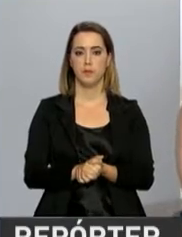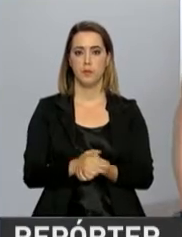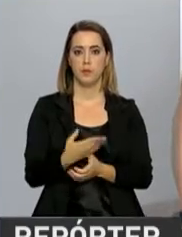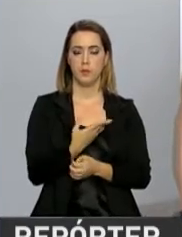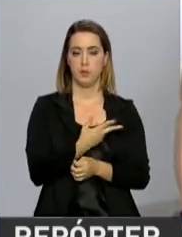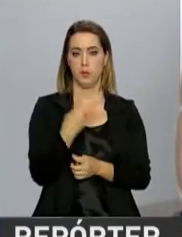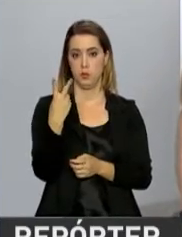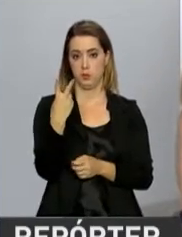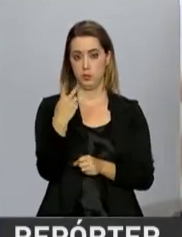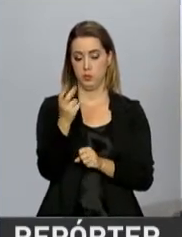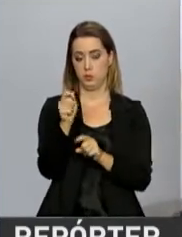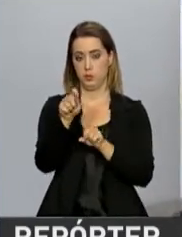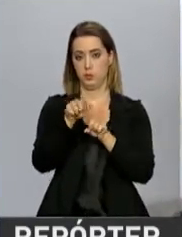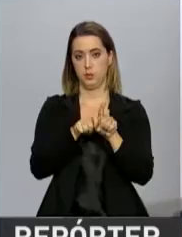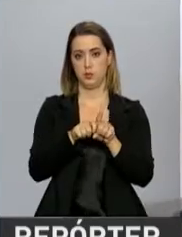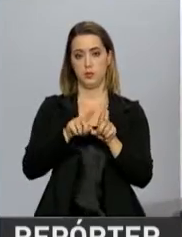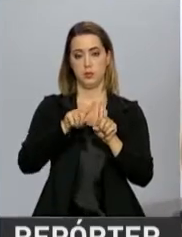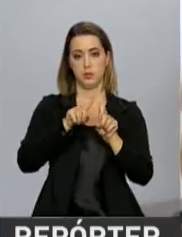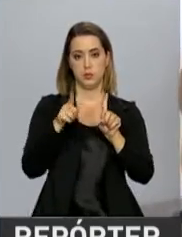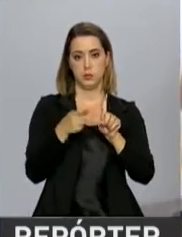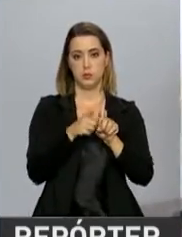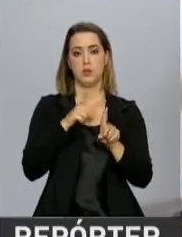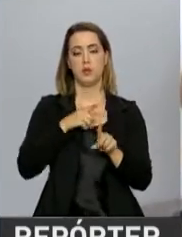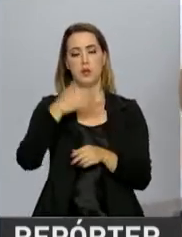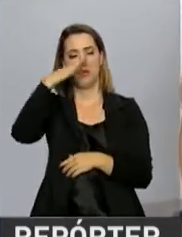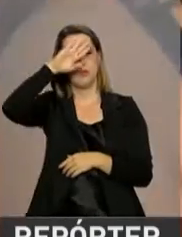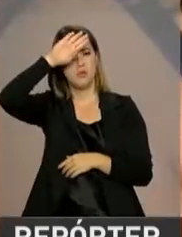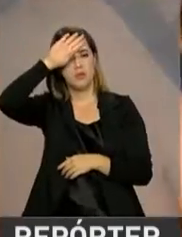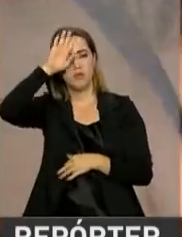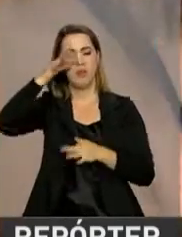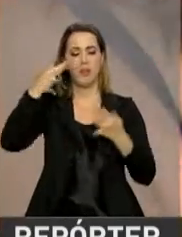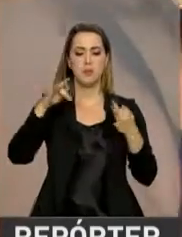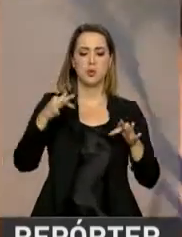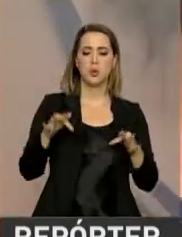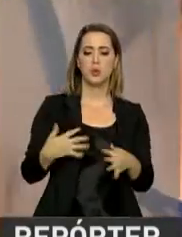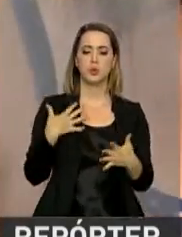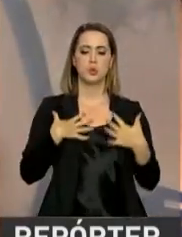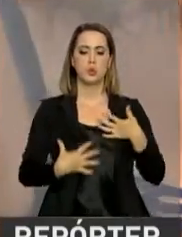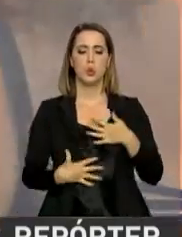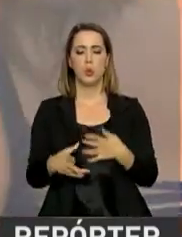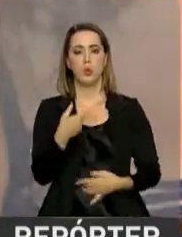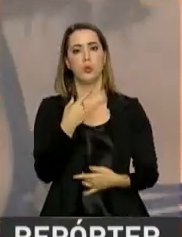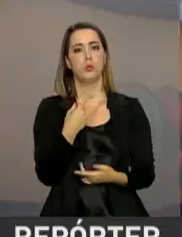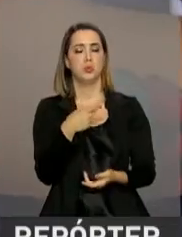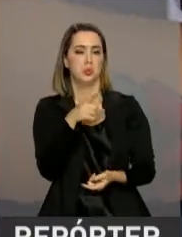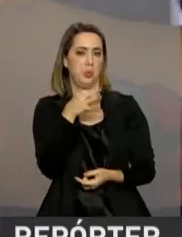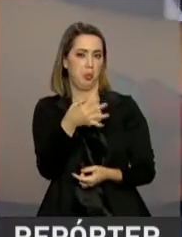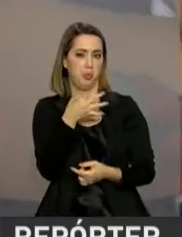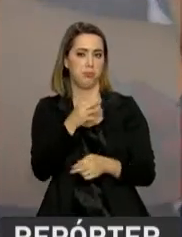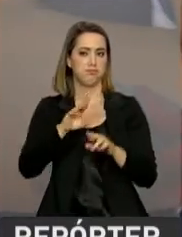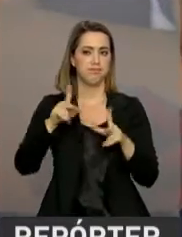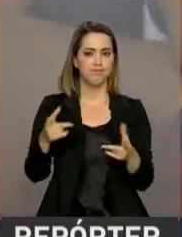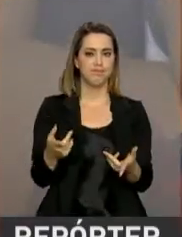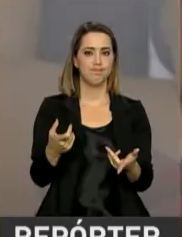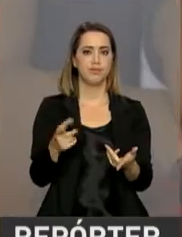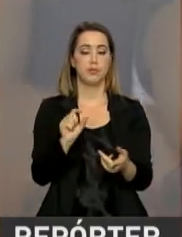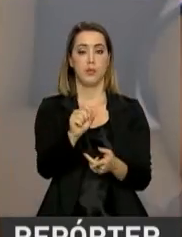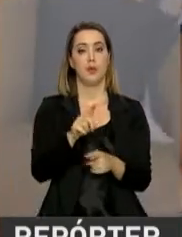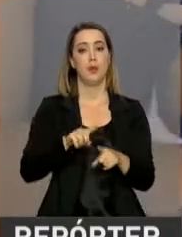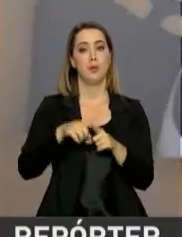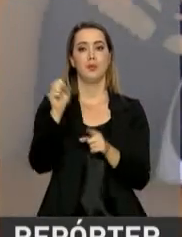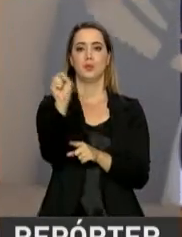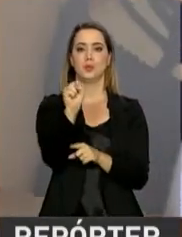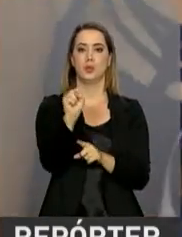Aos 2 meses de gravidez, a carioca Lidiane teve febre e dores no corpo. Ela achou que era uma intoxicação alimentar. Só no 8º mês de gestação